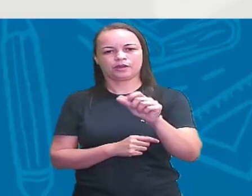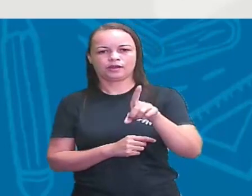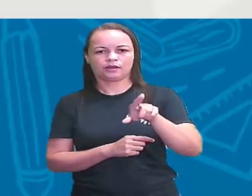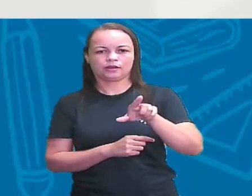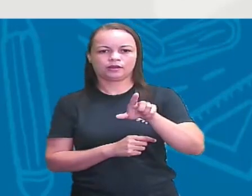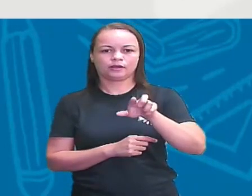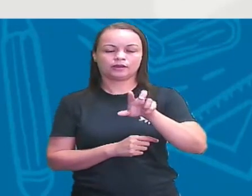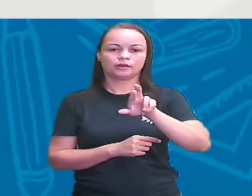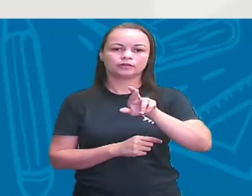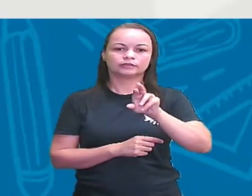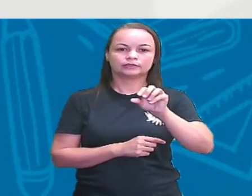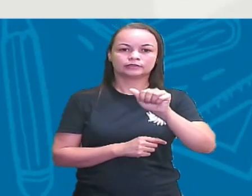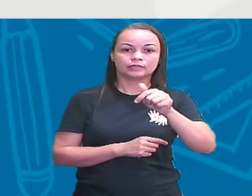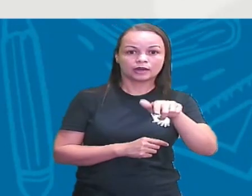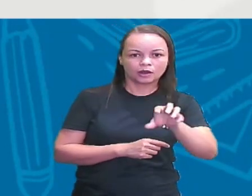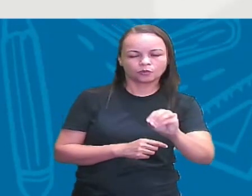fujo